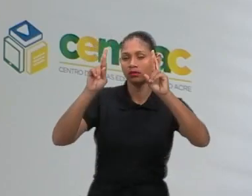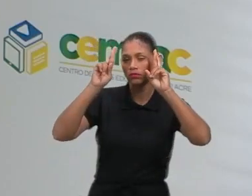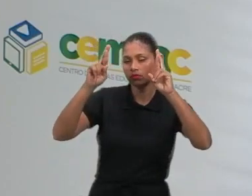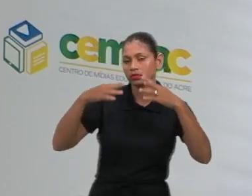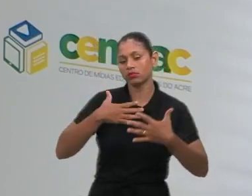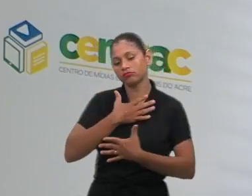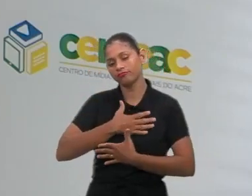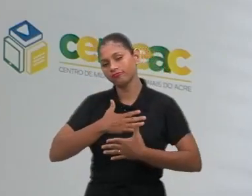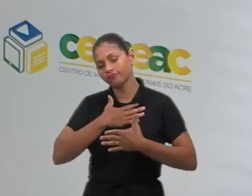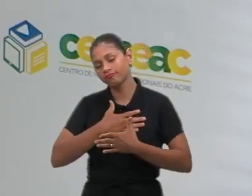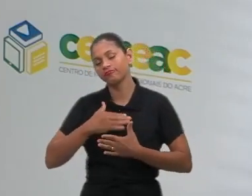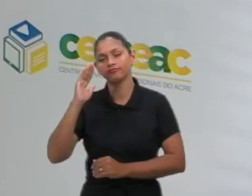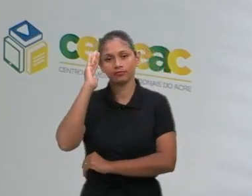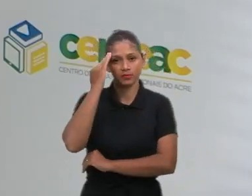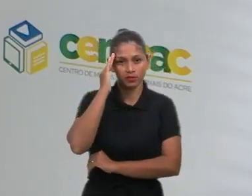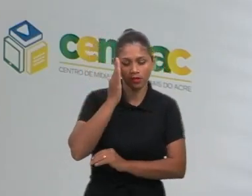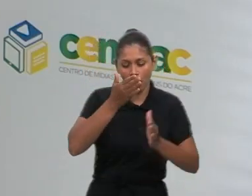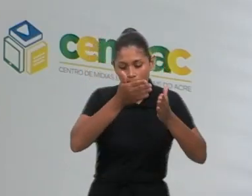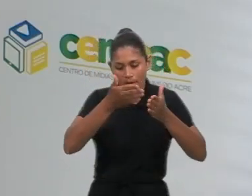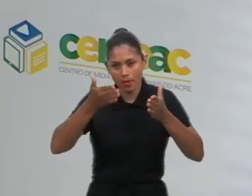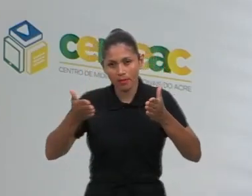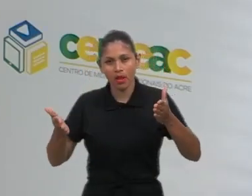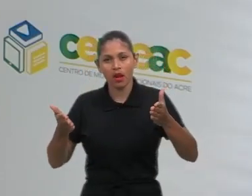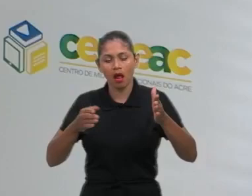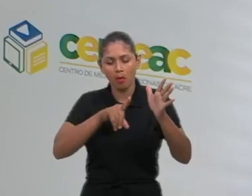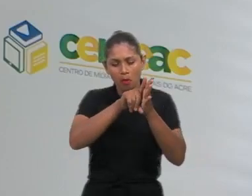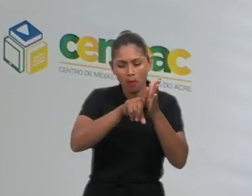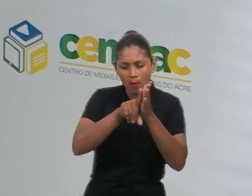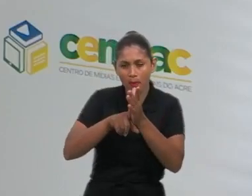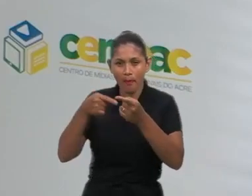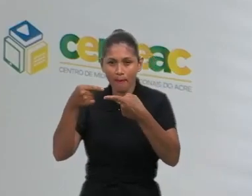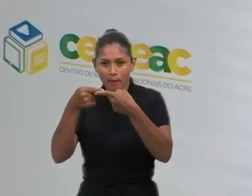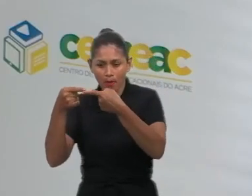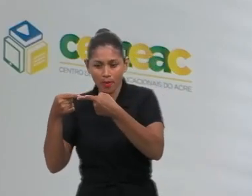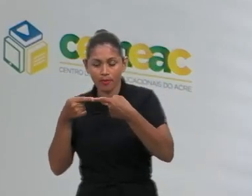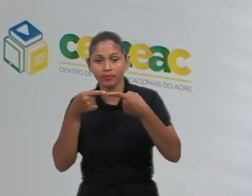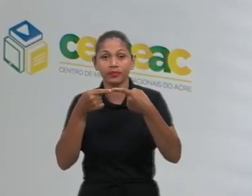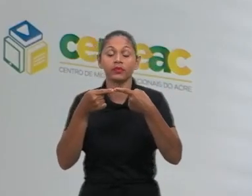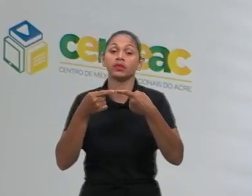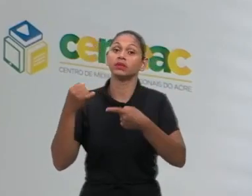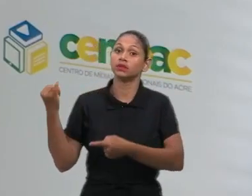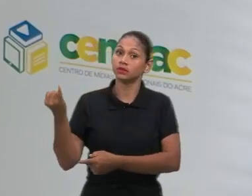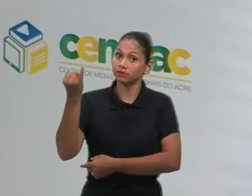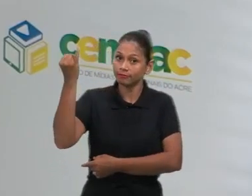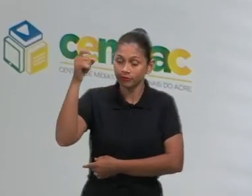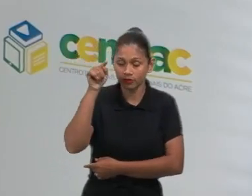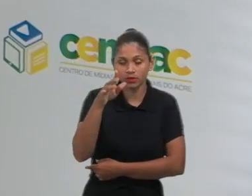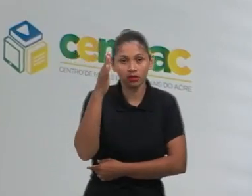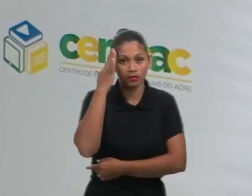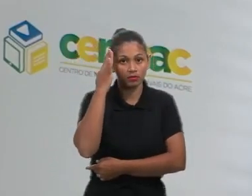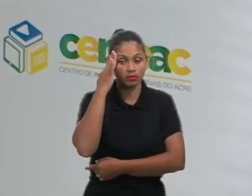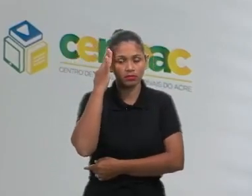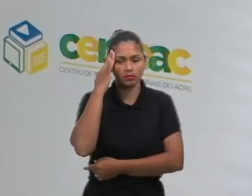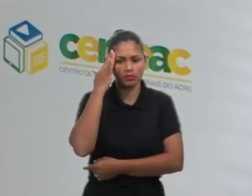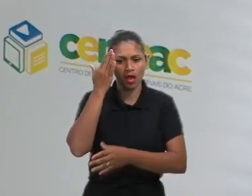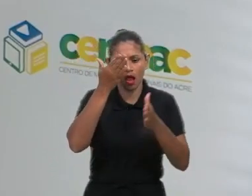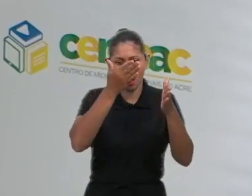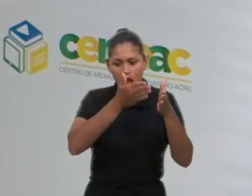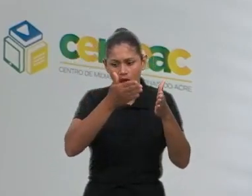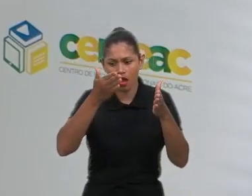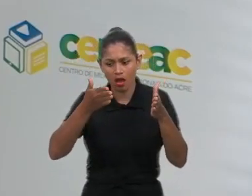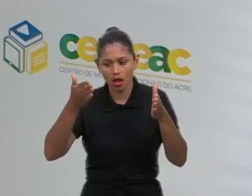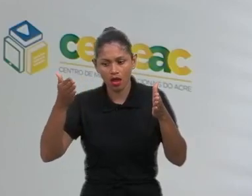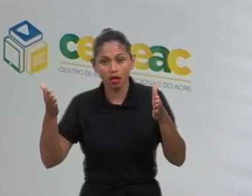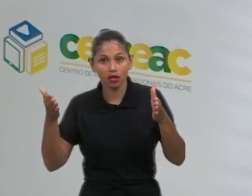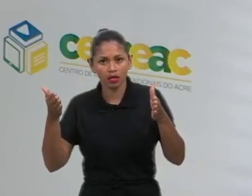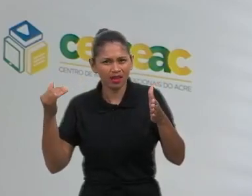gostado, espero que tenham entendido essa parte de análise combinatória. É muito importante que você tenha ciência que quando a ordem importa, você tem que